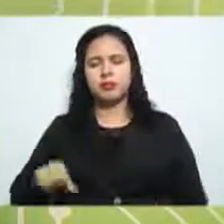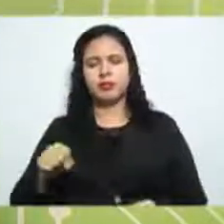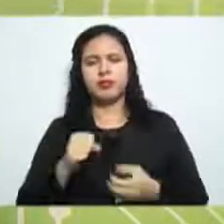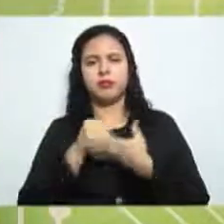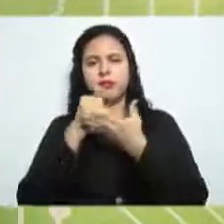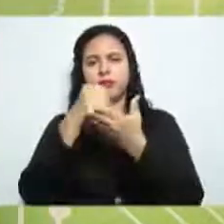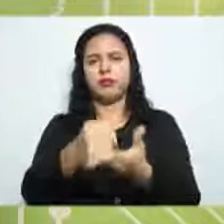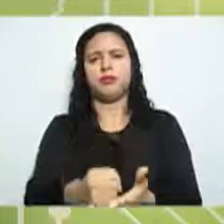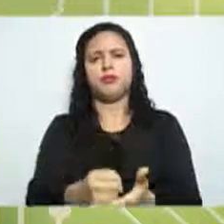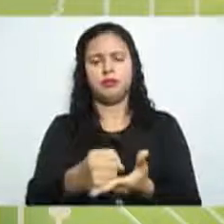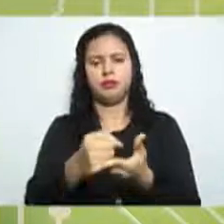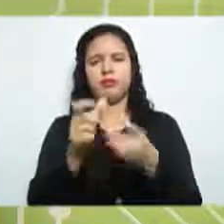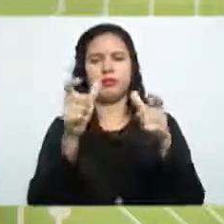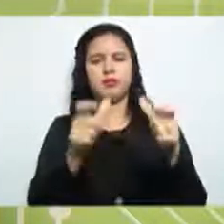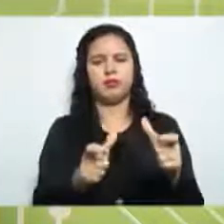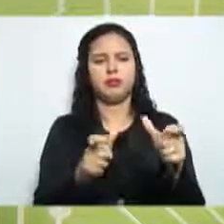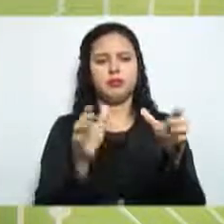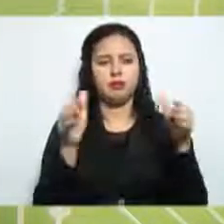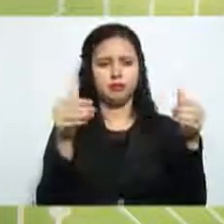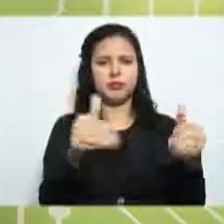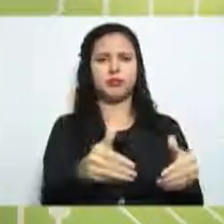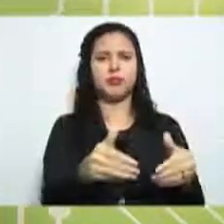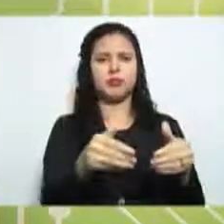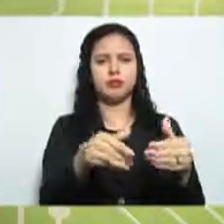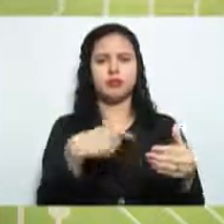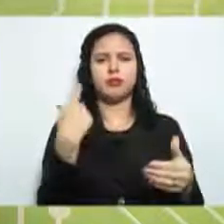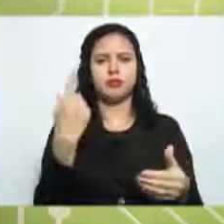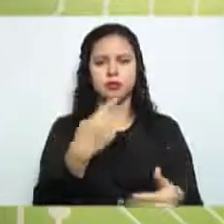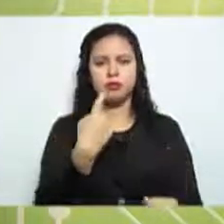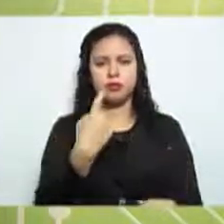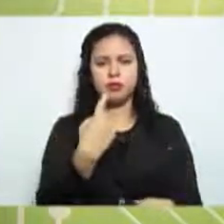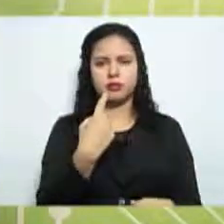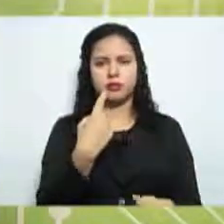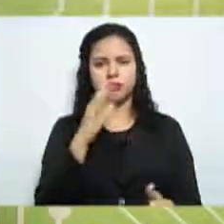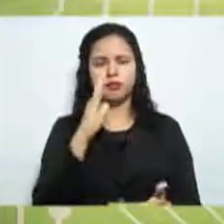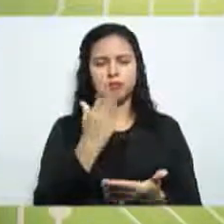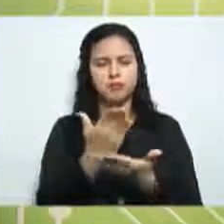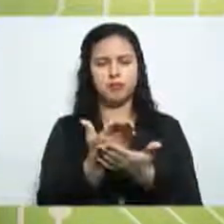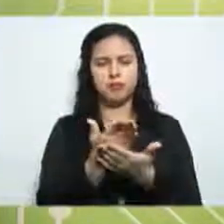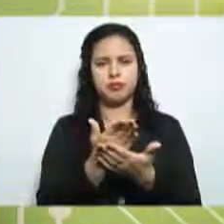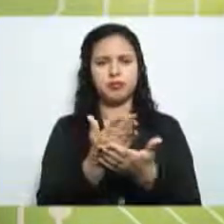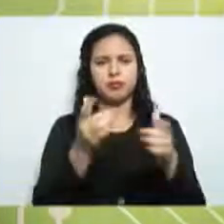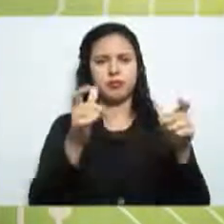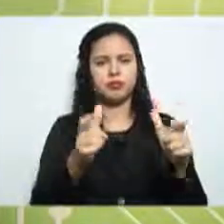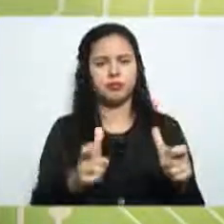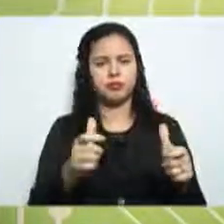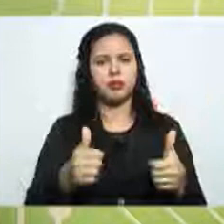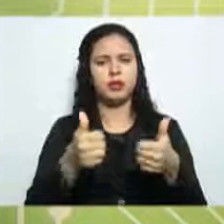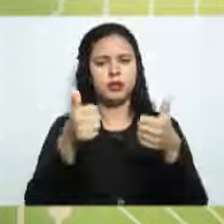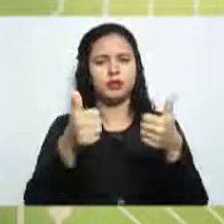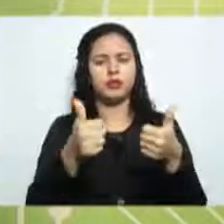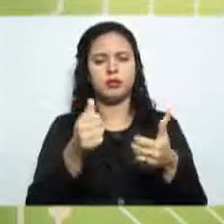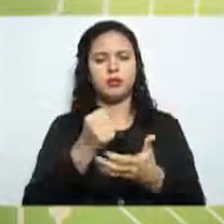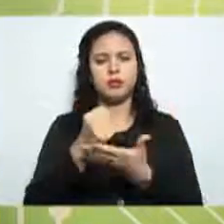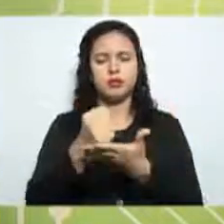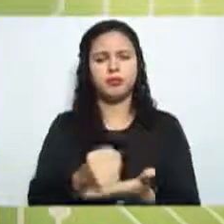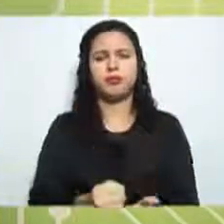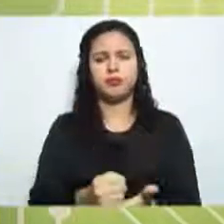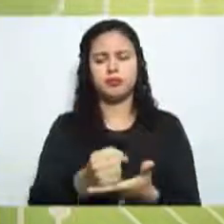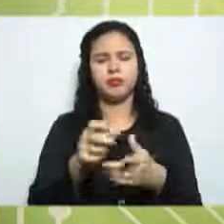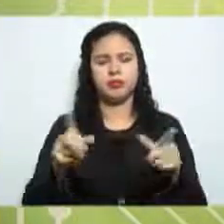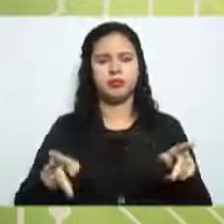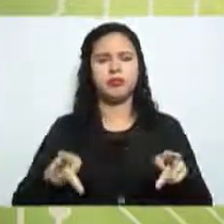para um lugar específico, para um lugar onde a gente acredita que seja um lugar melhor. Por exemplo, podem empurrar a população para o estado